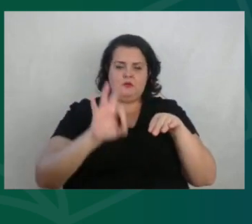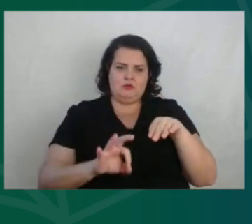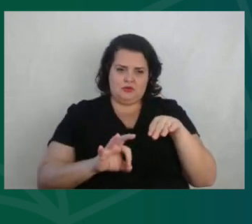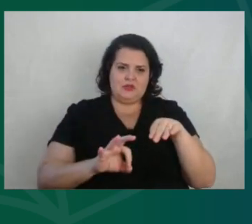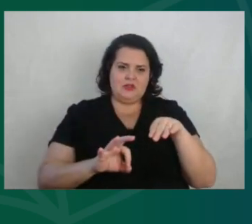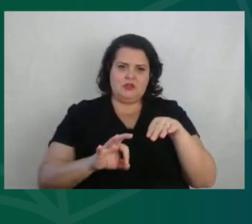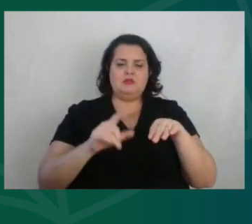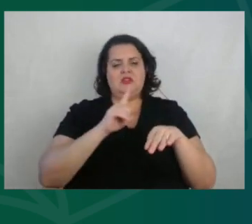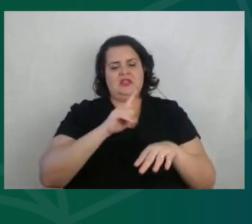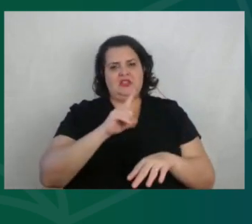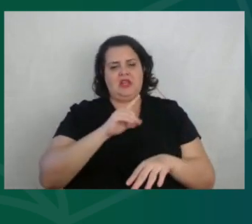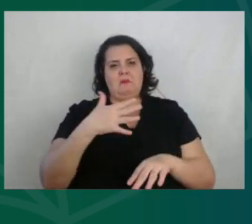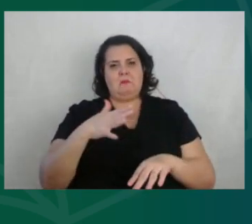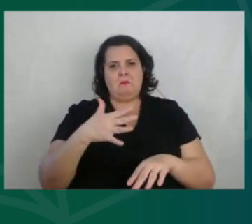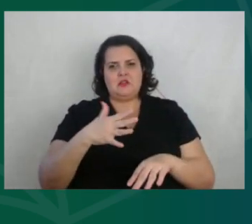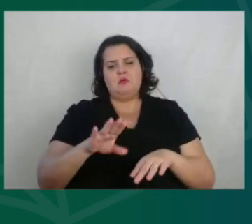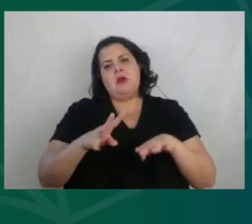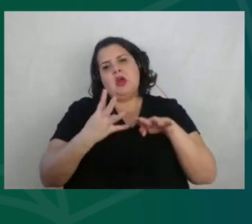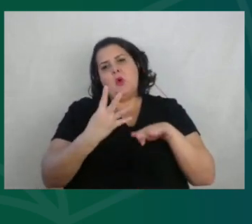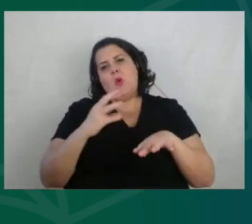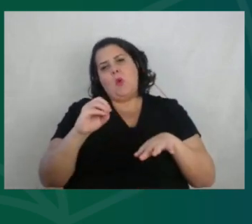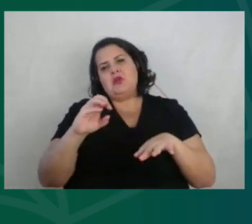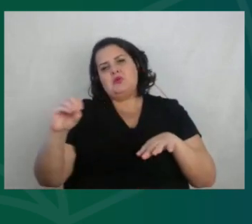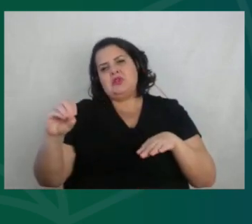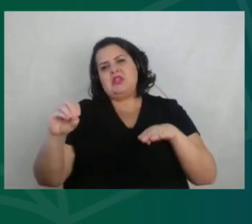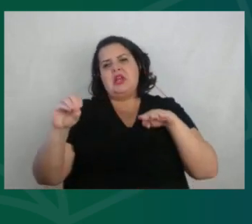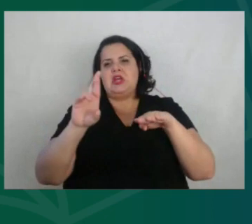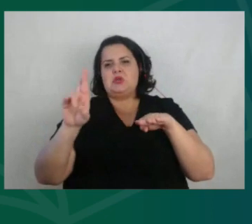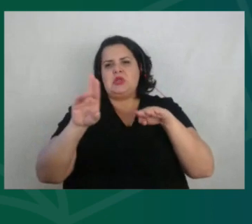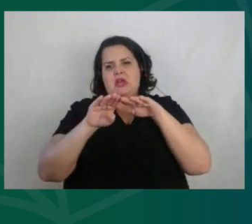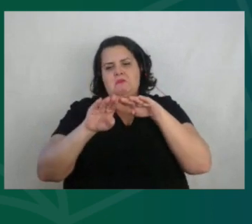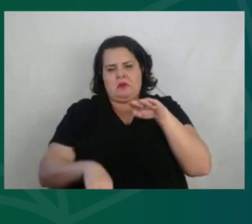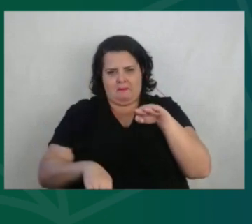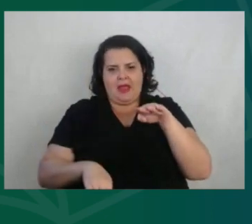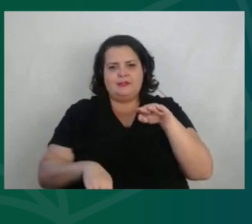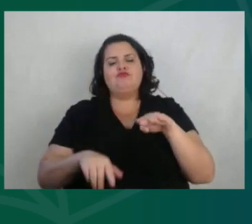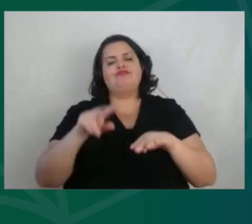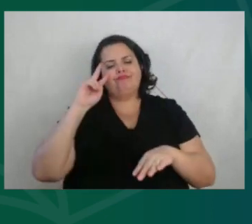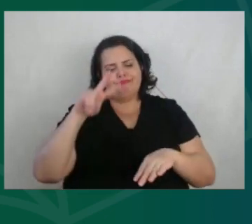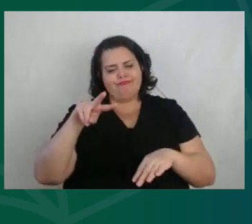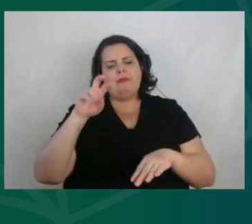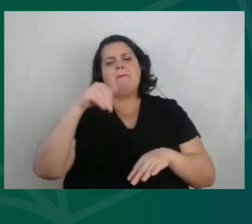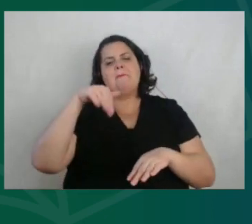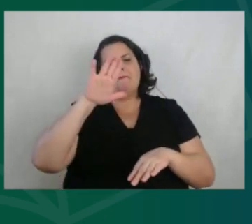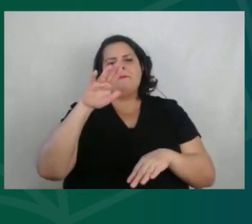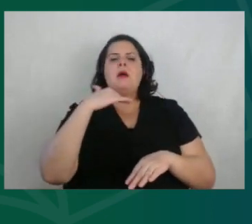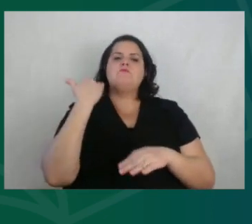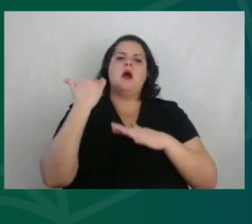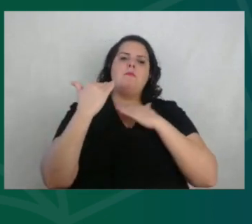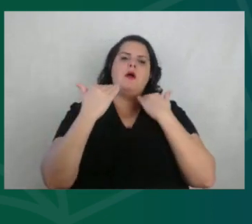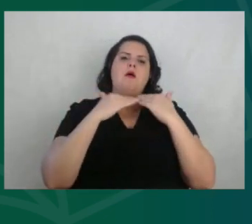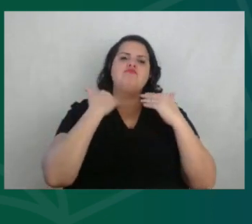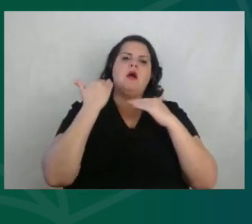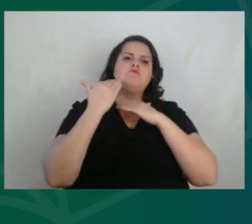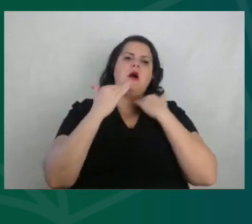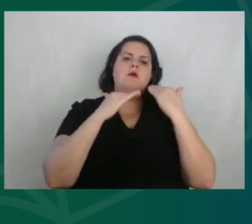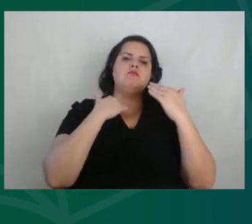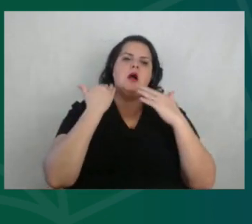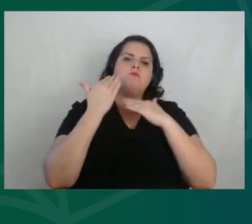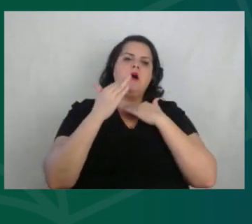sobrevive com cerca de 1/4 do salário mínimo, você tem uma mortalidade de 36% maior do